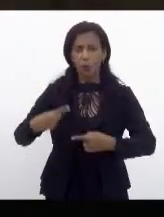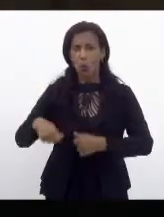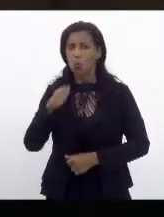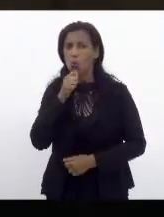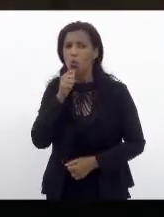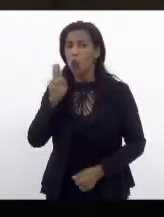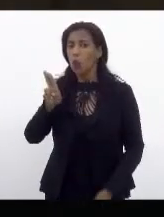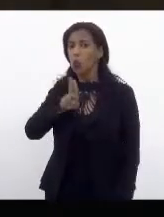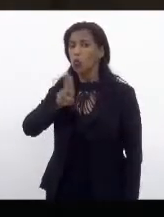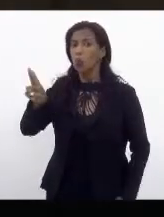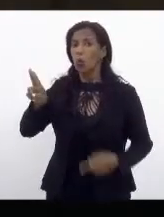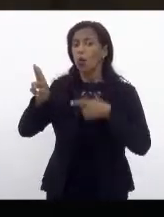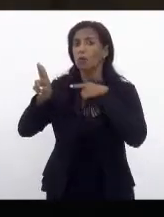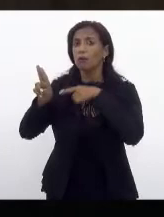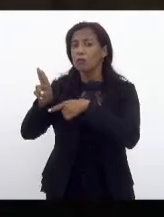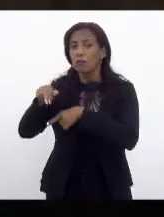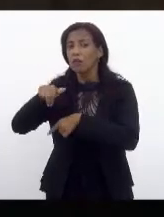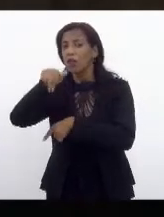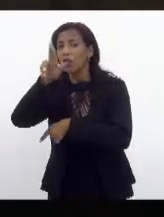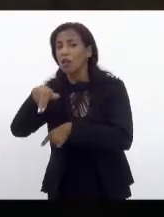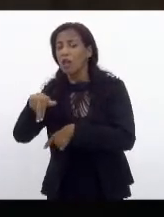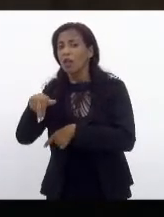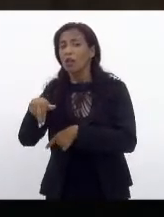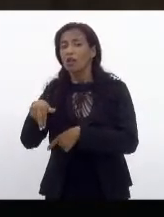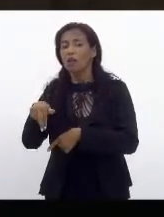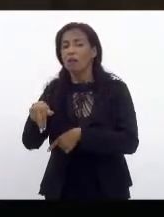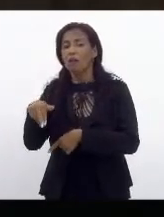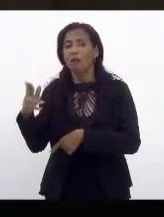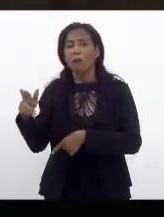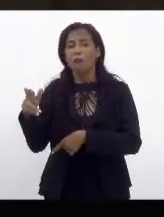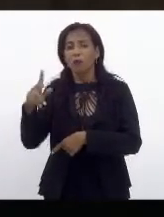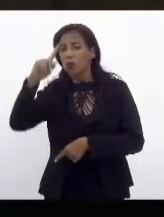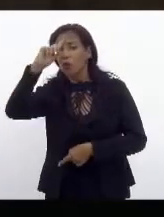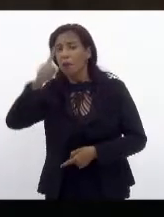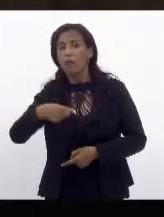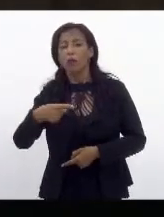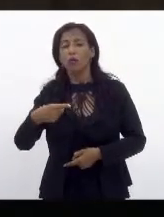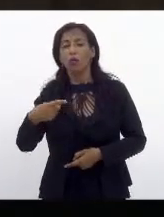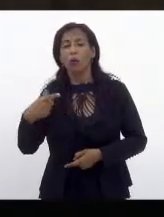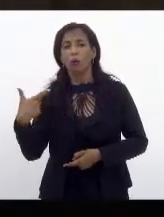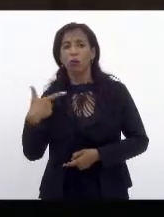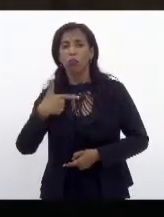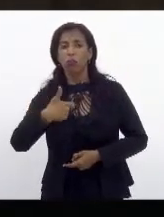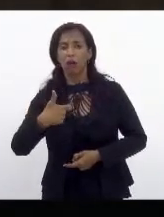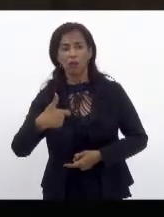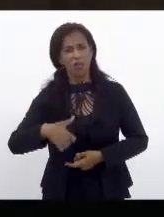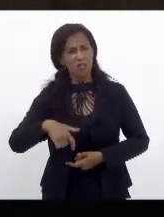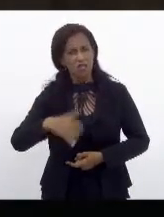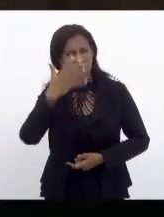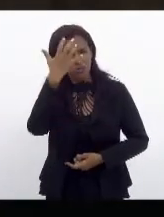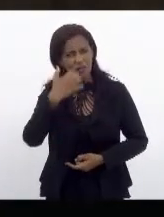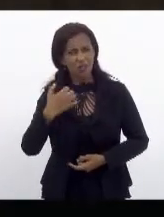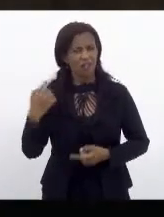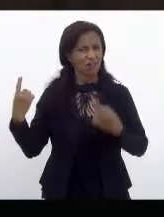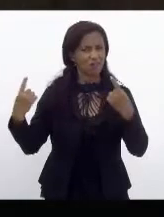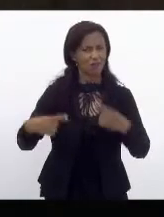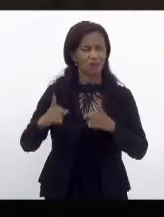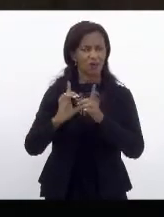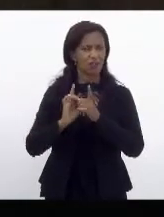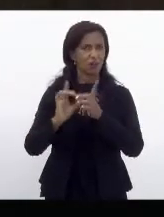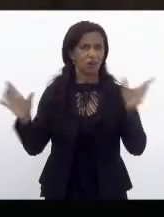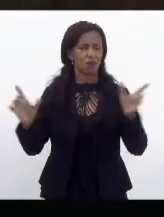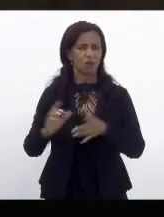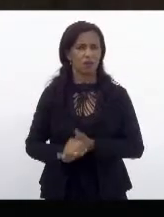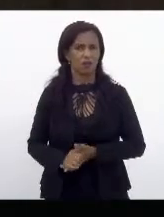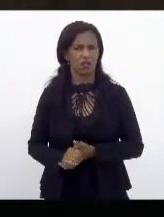nome daqueles e daquelas que foram os mandantes. Isso é sério, isso desafia a nossa